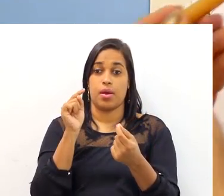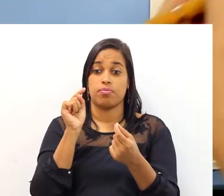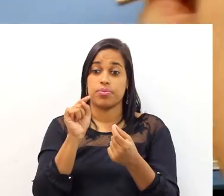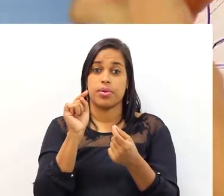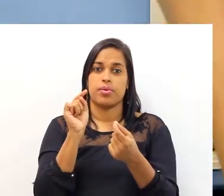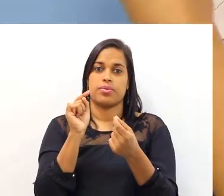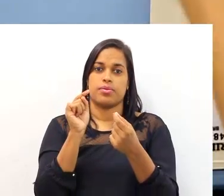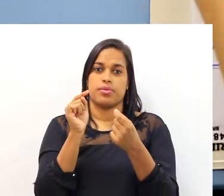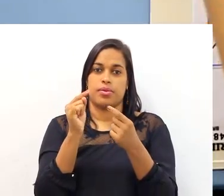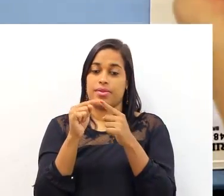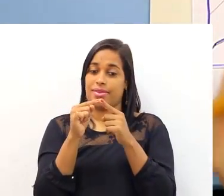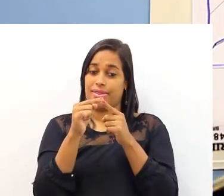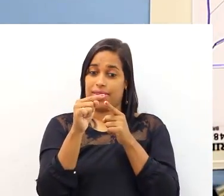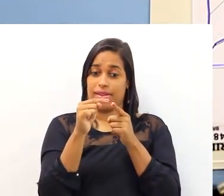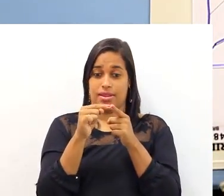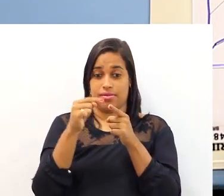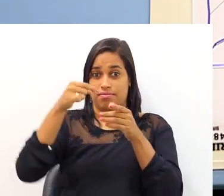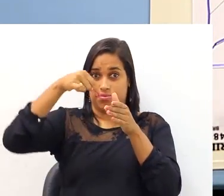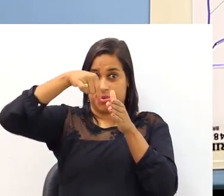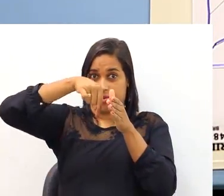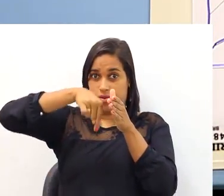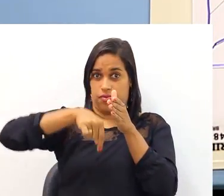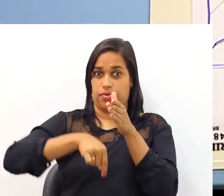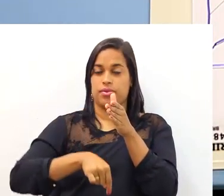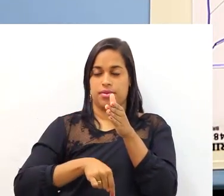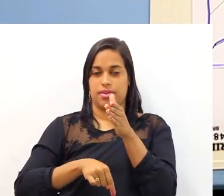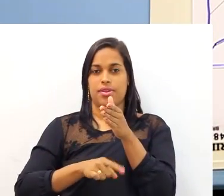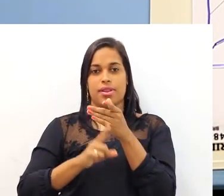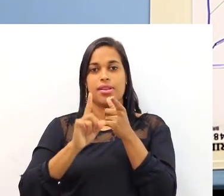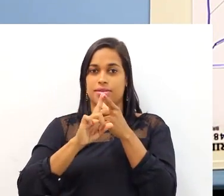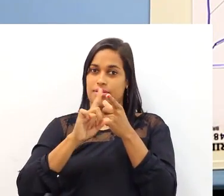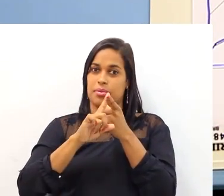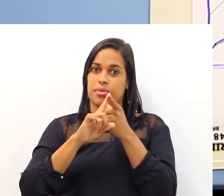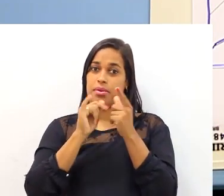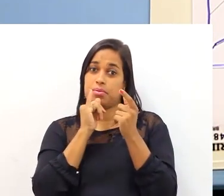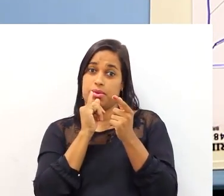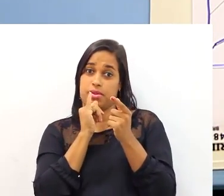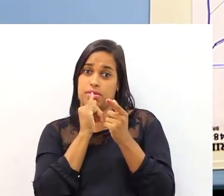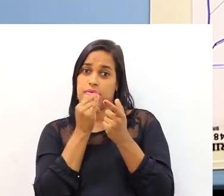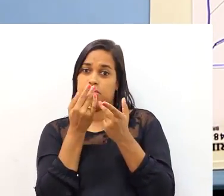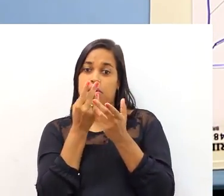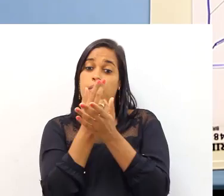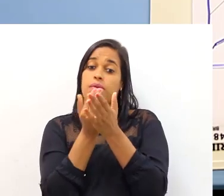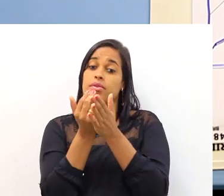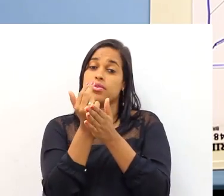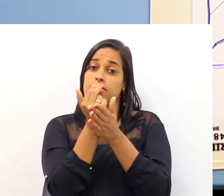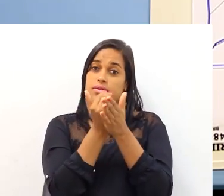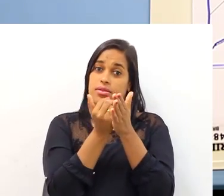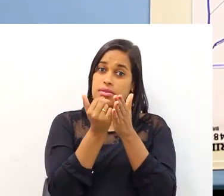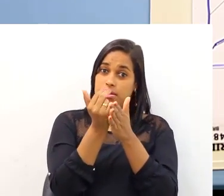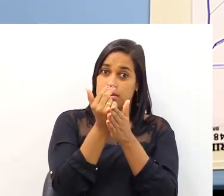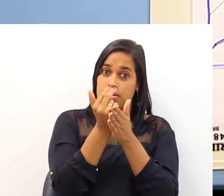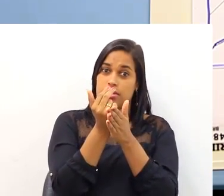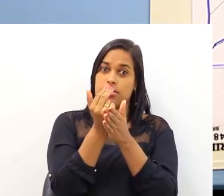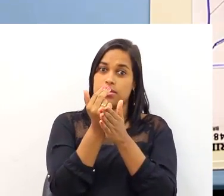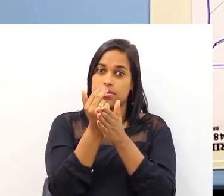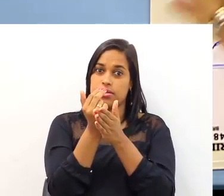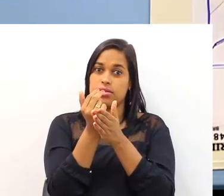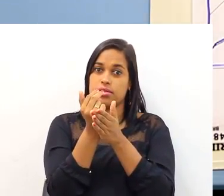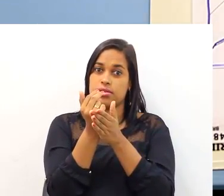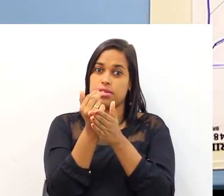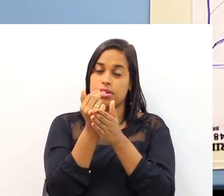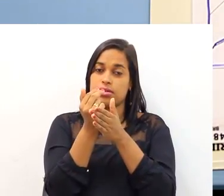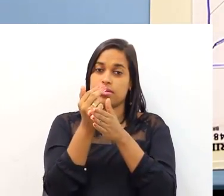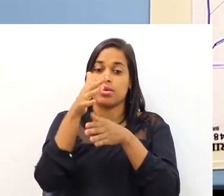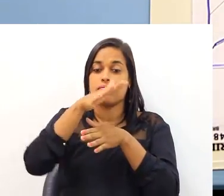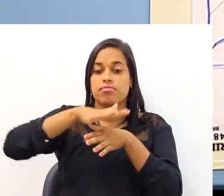ponto convergente das minhas profundidades, eu vejo como o desenho, embora esteja desenhado todo aqui